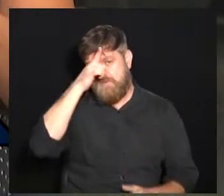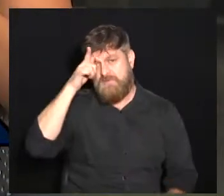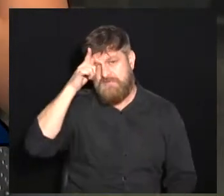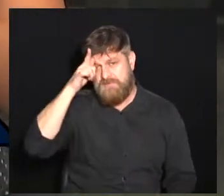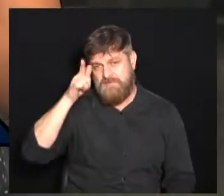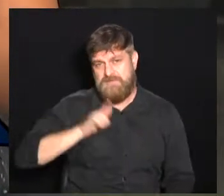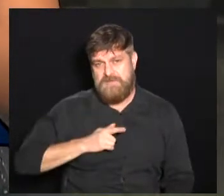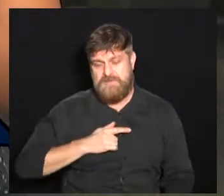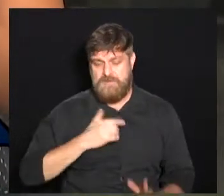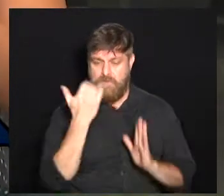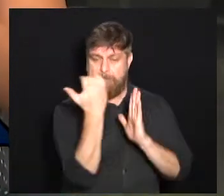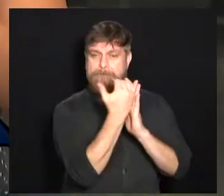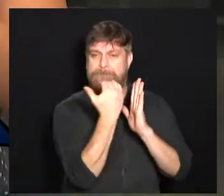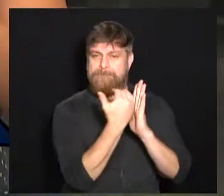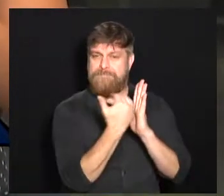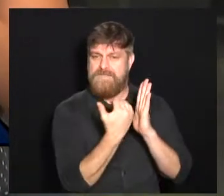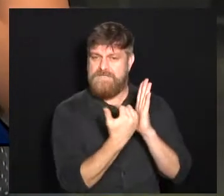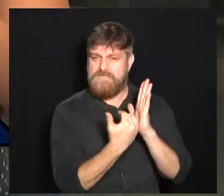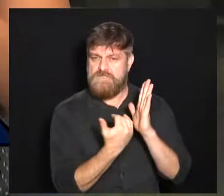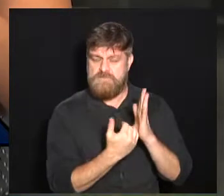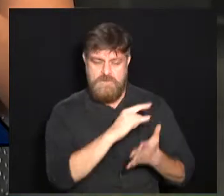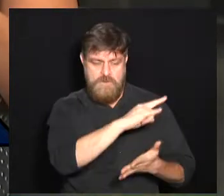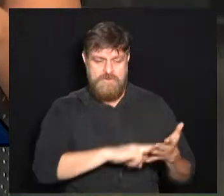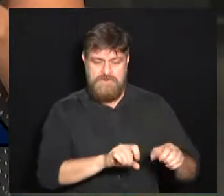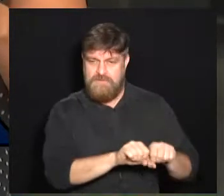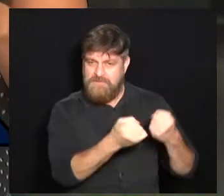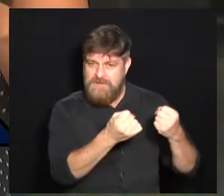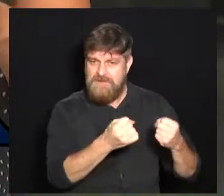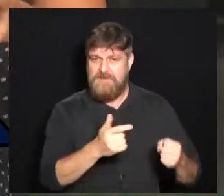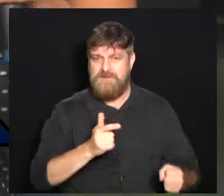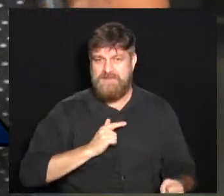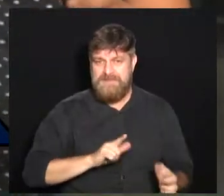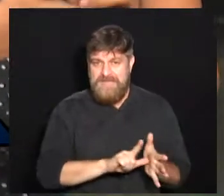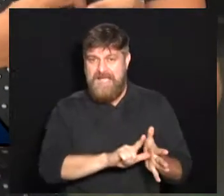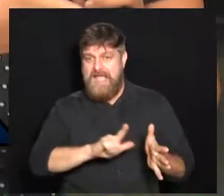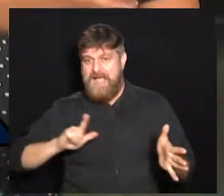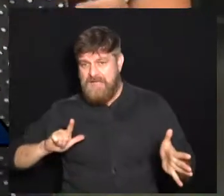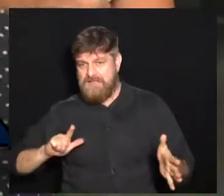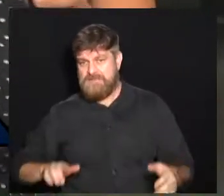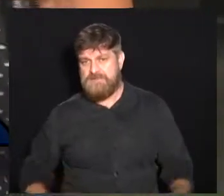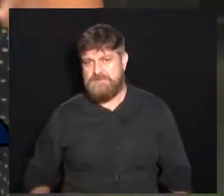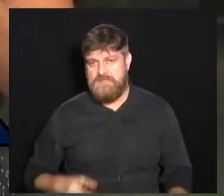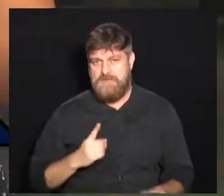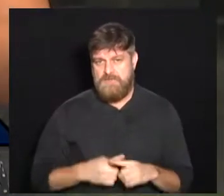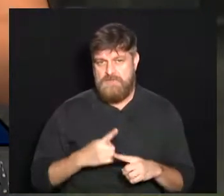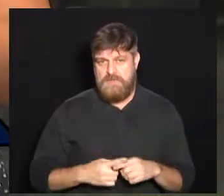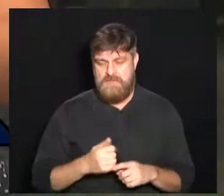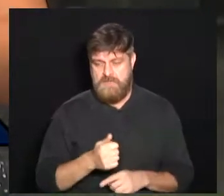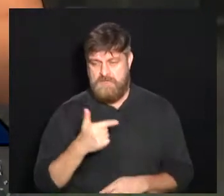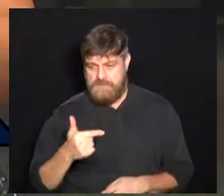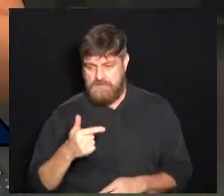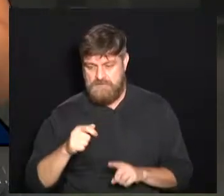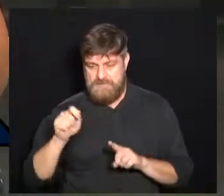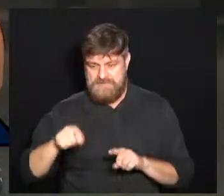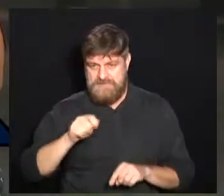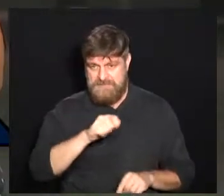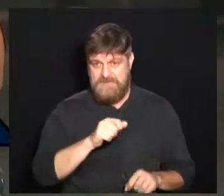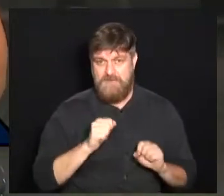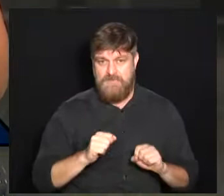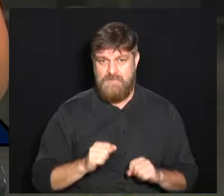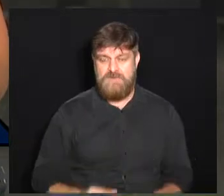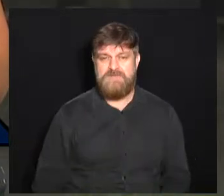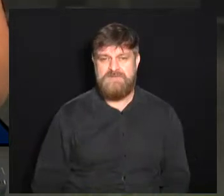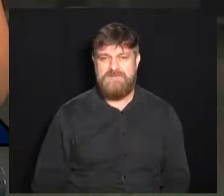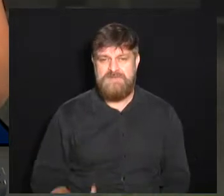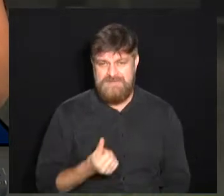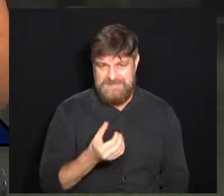do planejamento do encerramento de contrato tem que ser previsto no início do contrato, porque o contrato ele é 12 meses, prorrogável por mais 60